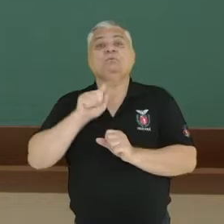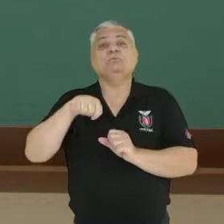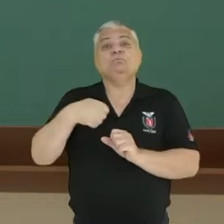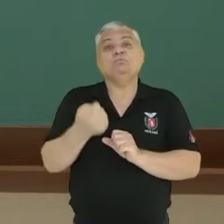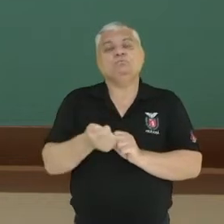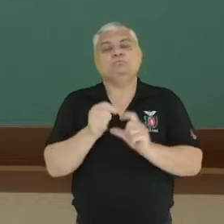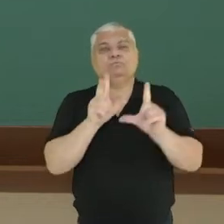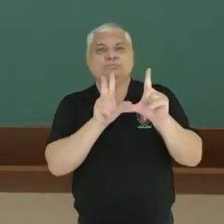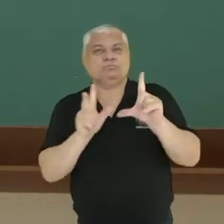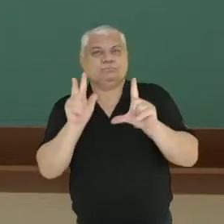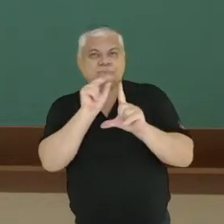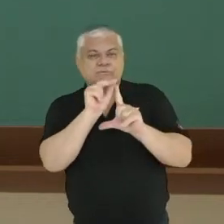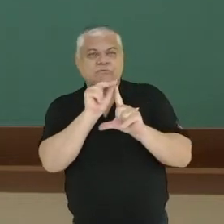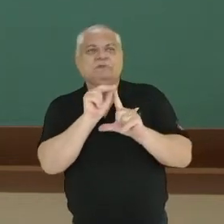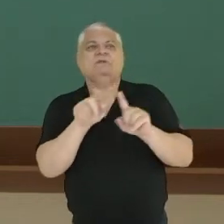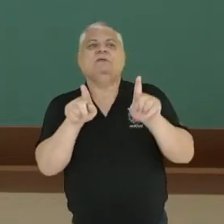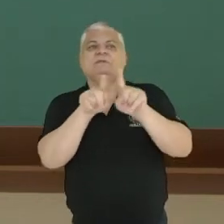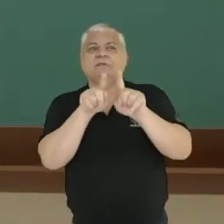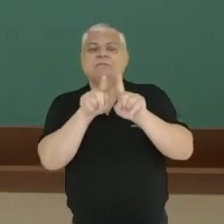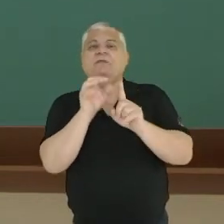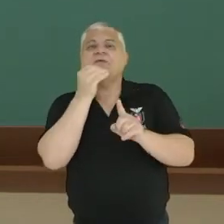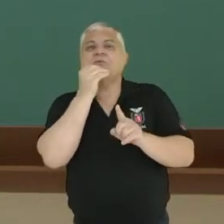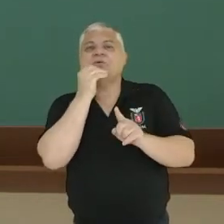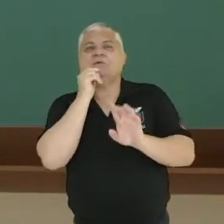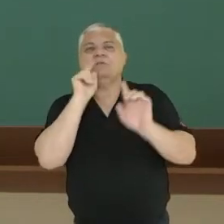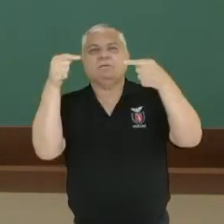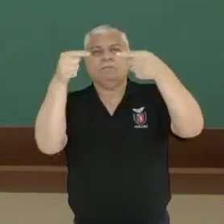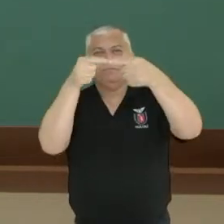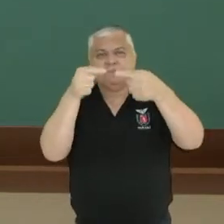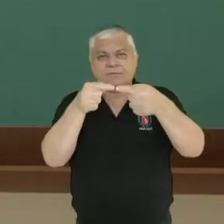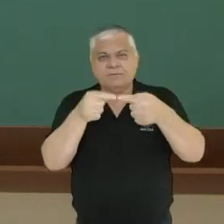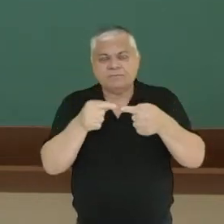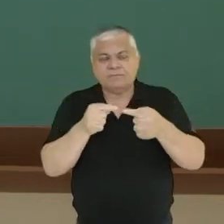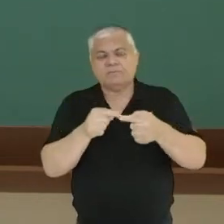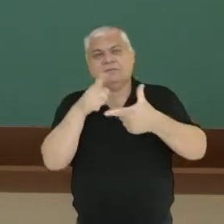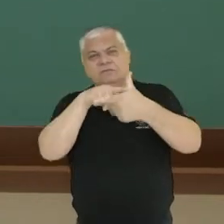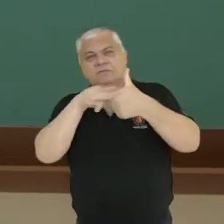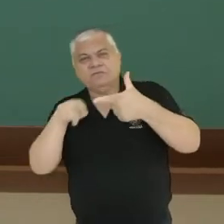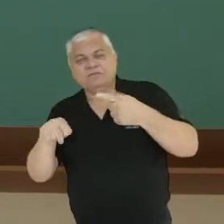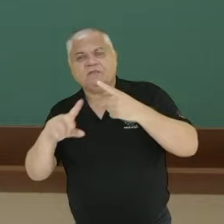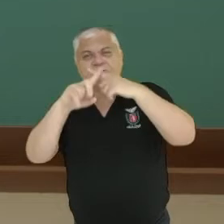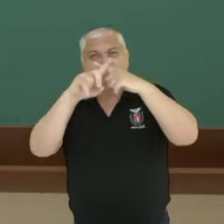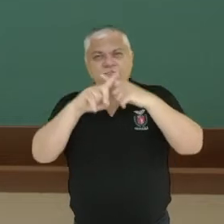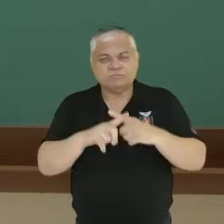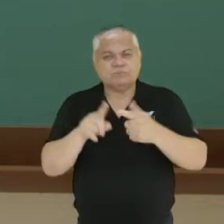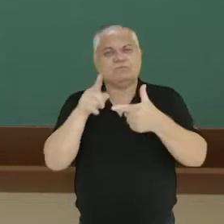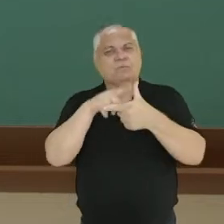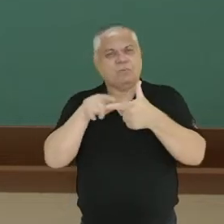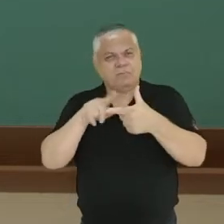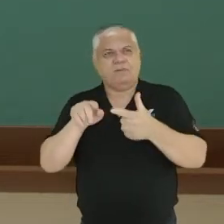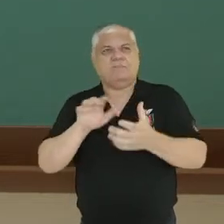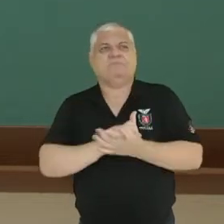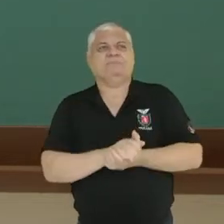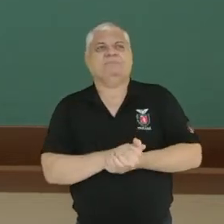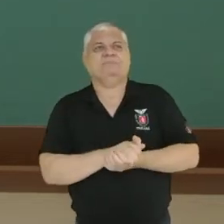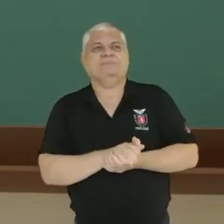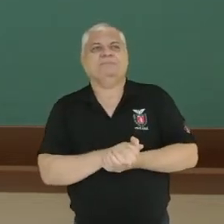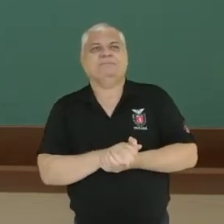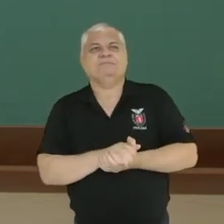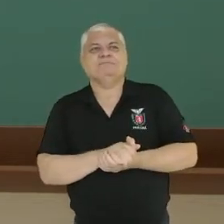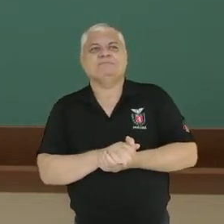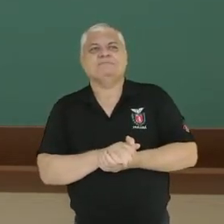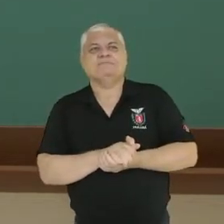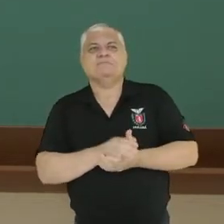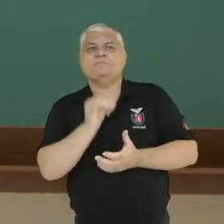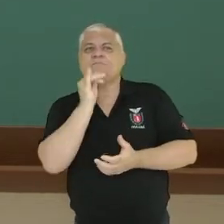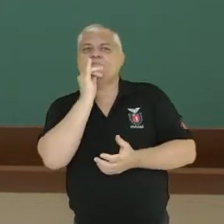a logaritmo e também aplicar as propriedades de logaritmo na resolução de situações e problemas.